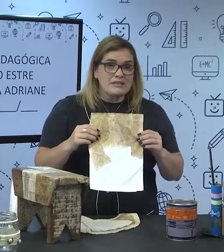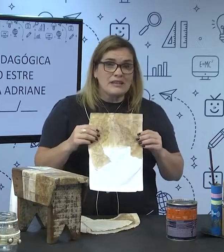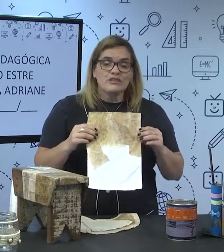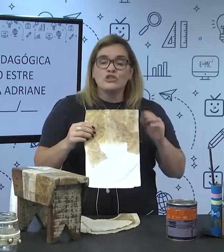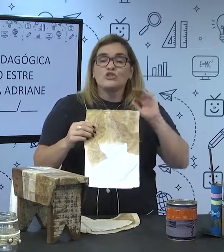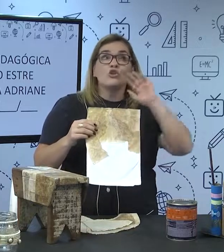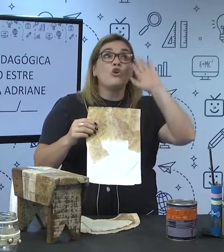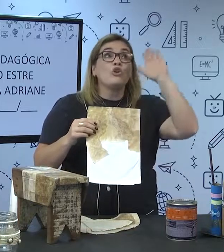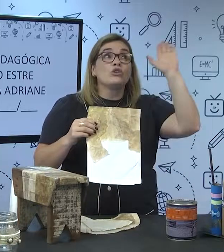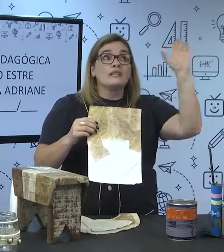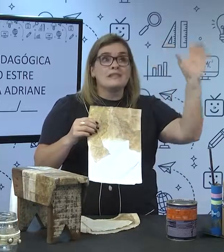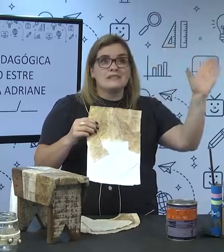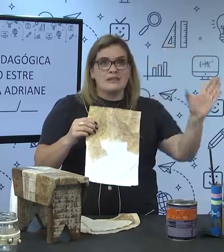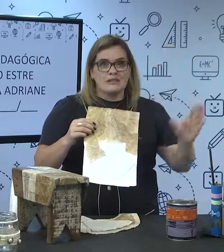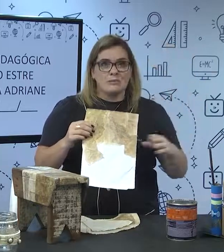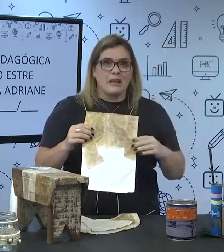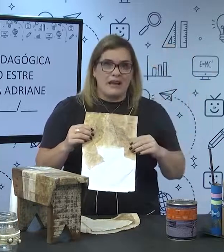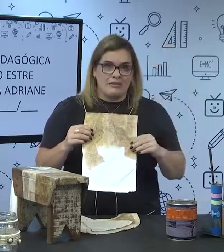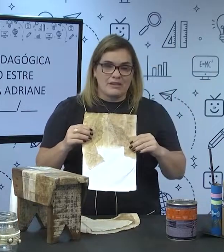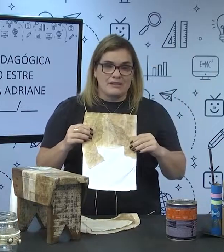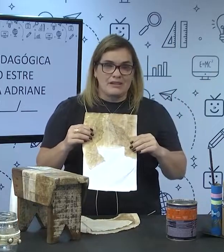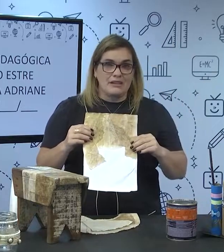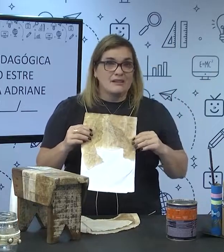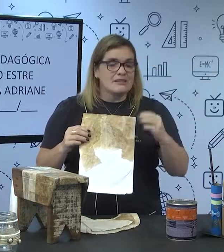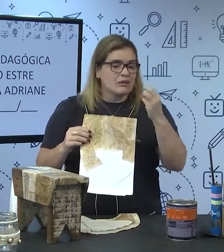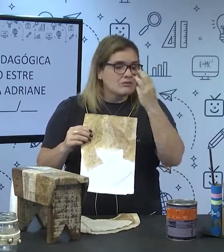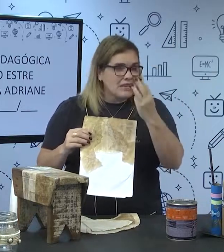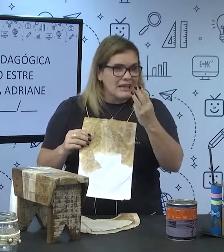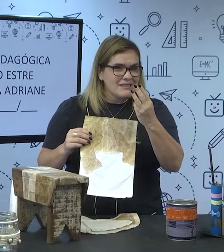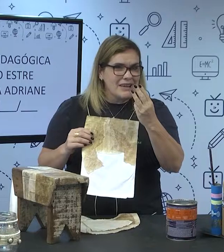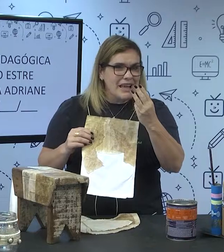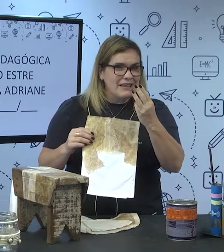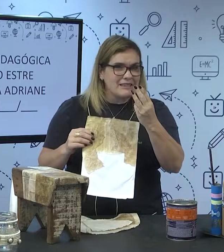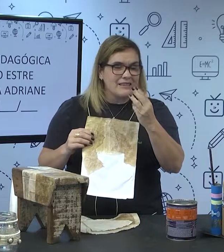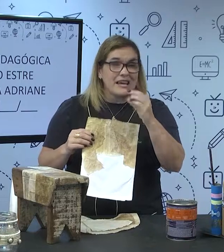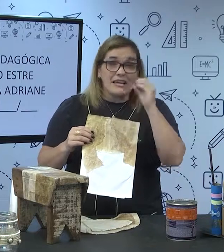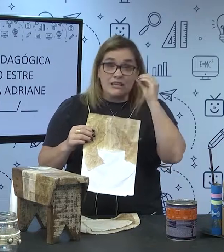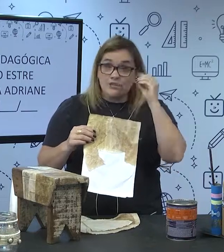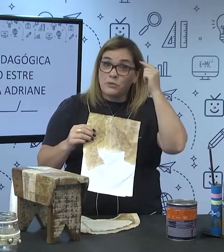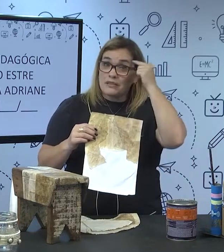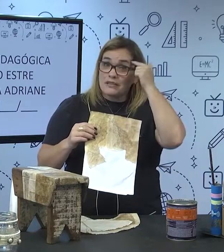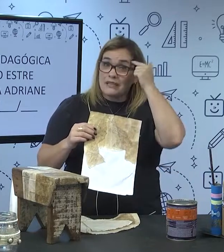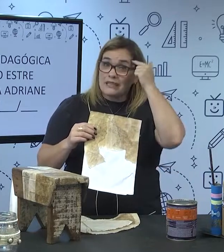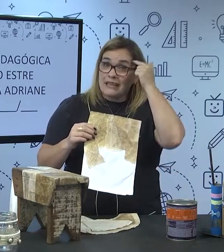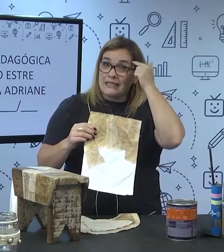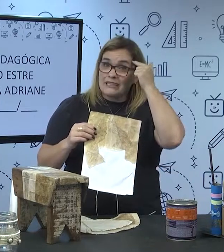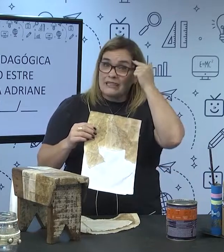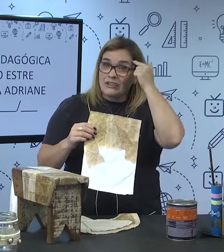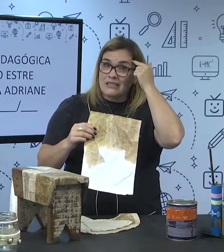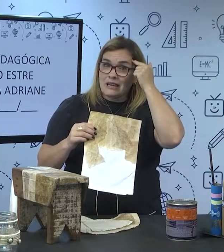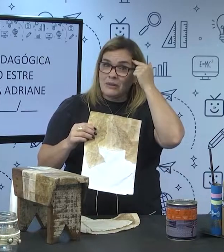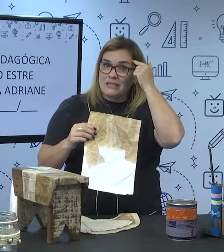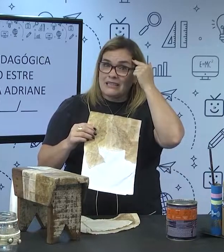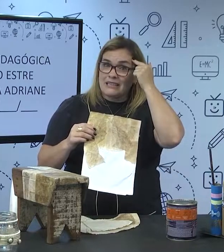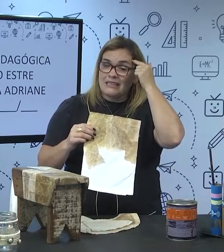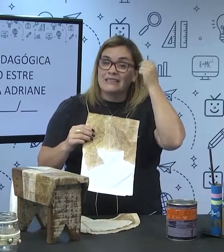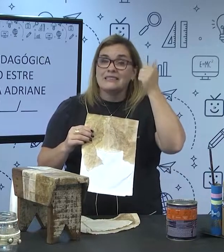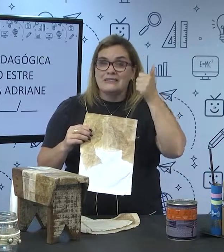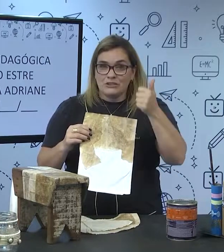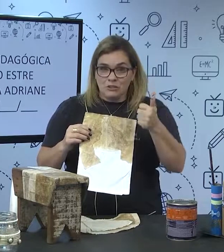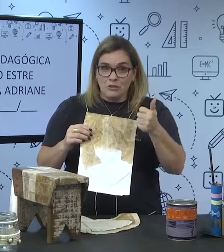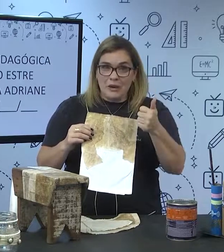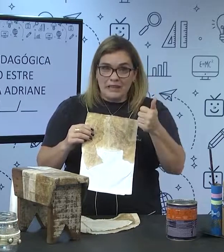vamos esquecer de todas essas palavras. São três R's. Isso precisa estar aqui na nossa